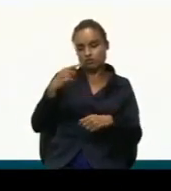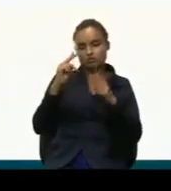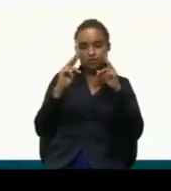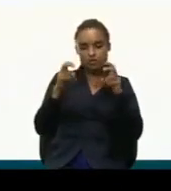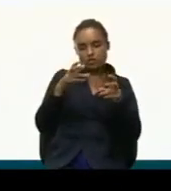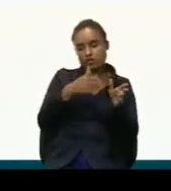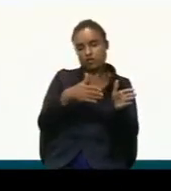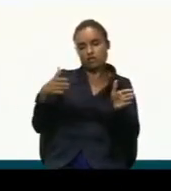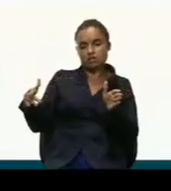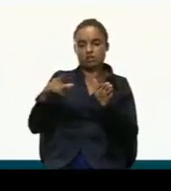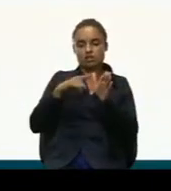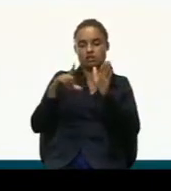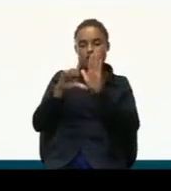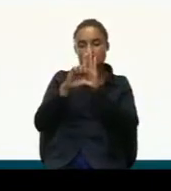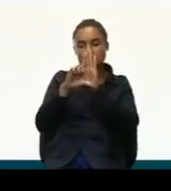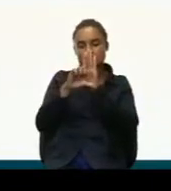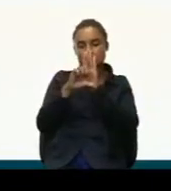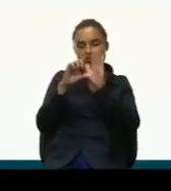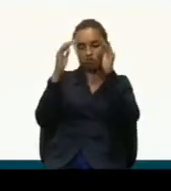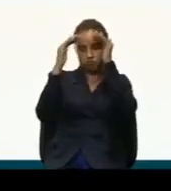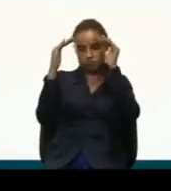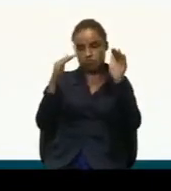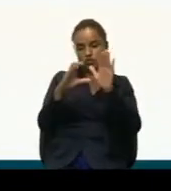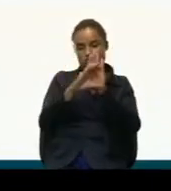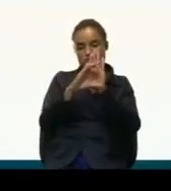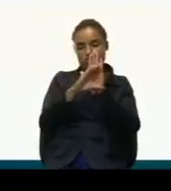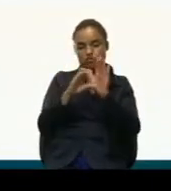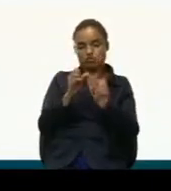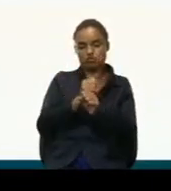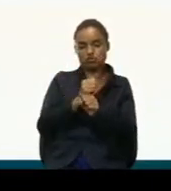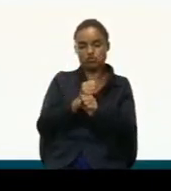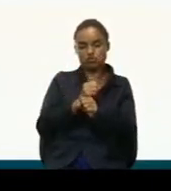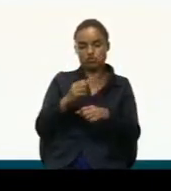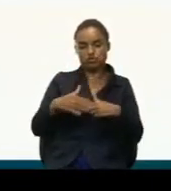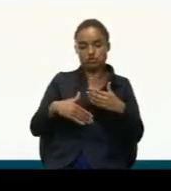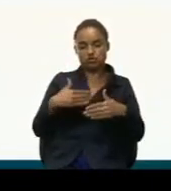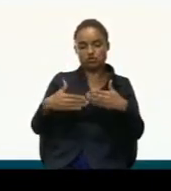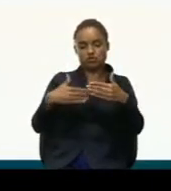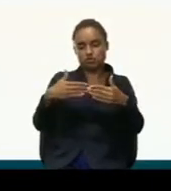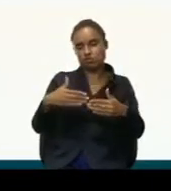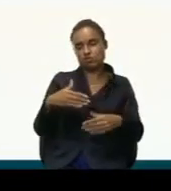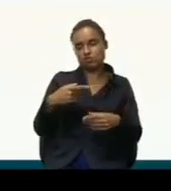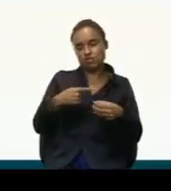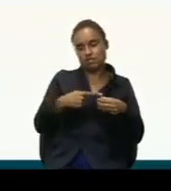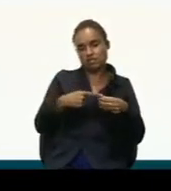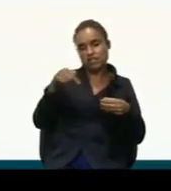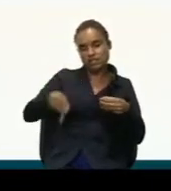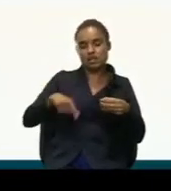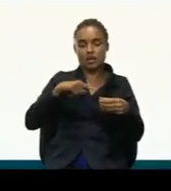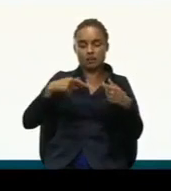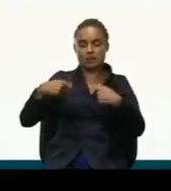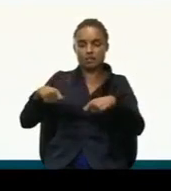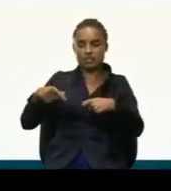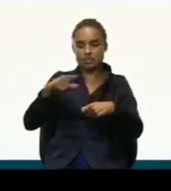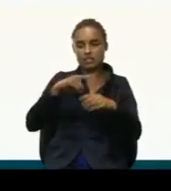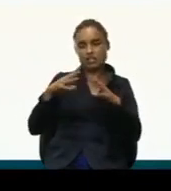Código de Obras da cidade, tá? Bom, toda obra tem que ser fechada com tapume, tá?